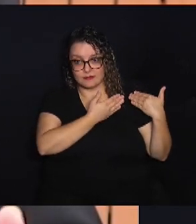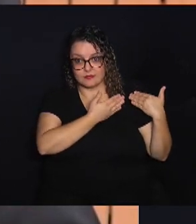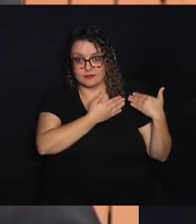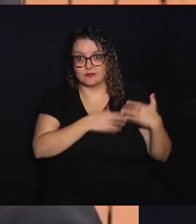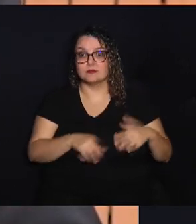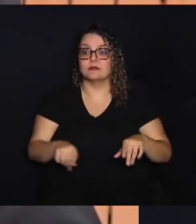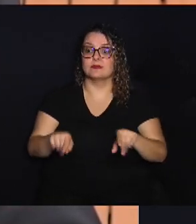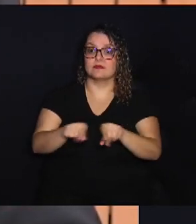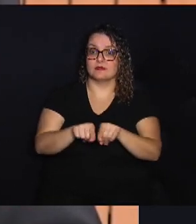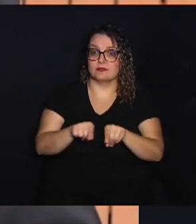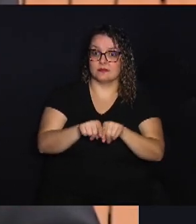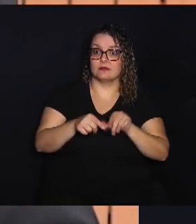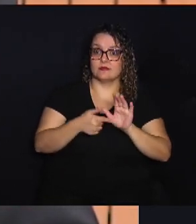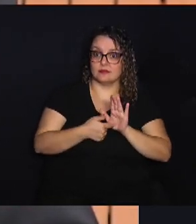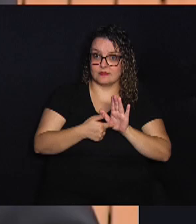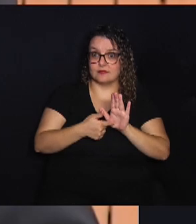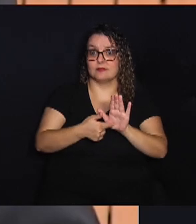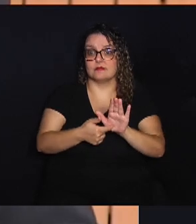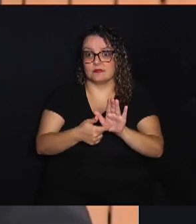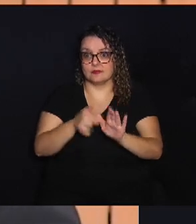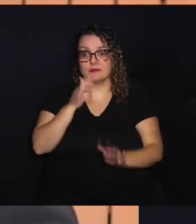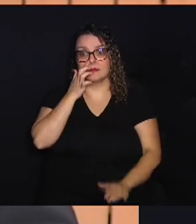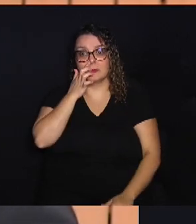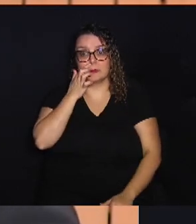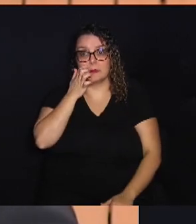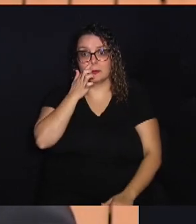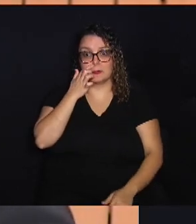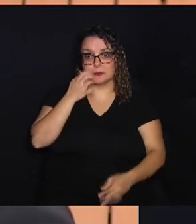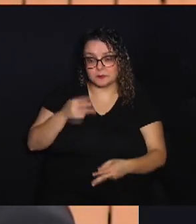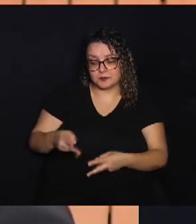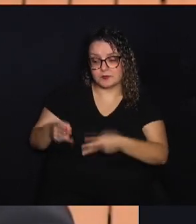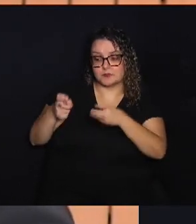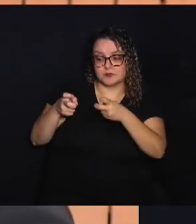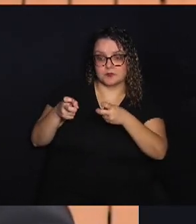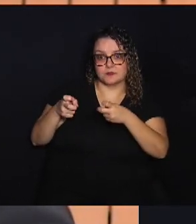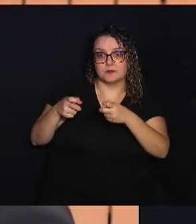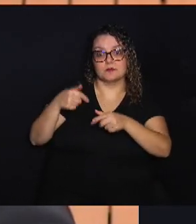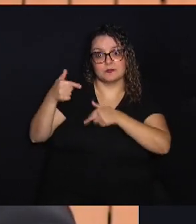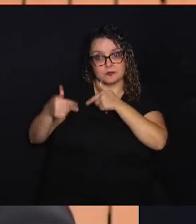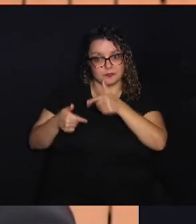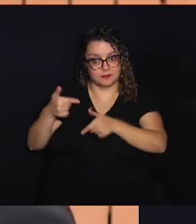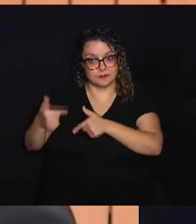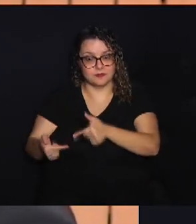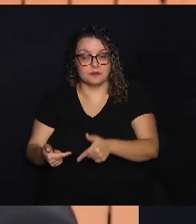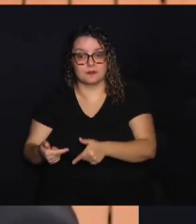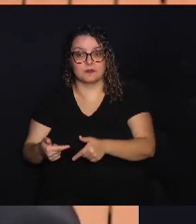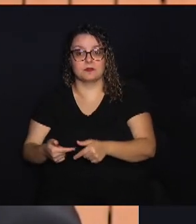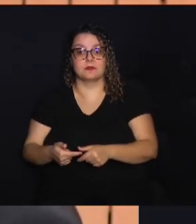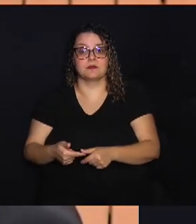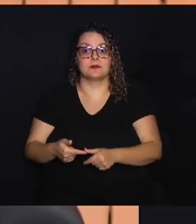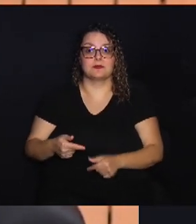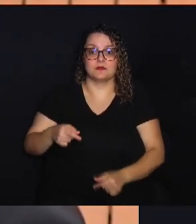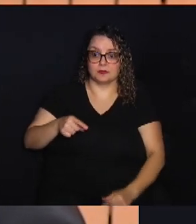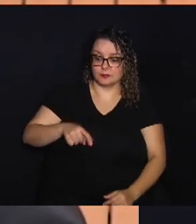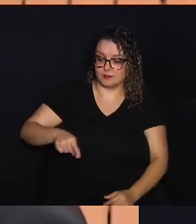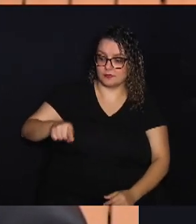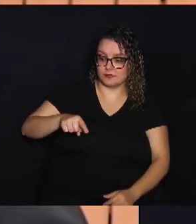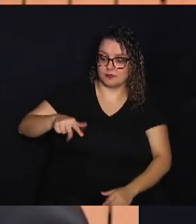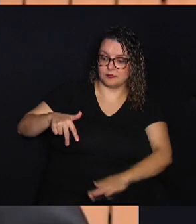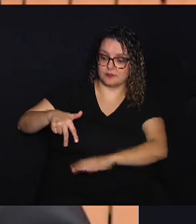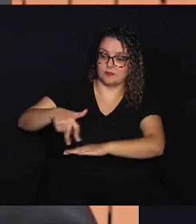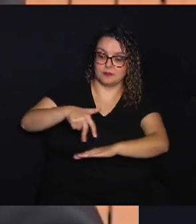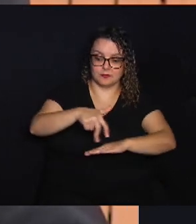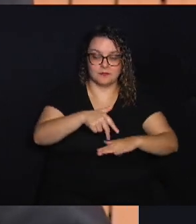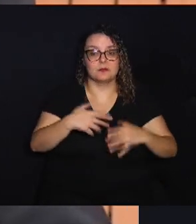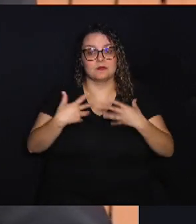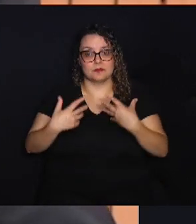também uma demonstração de reconhecimento ao trabalho, que vocês, personalidades que vão receber